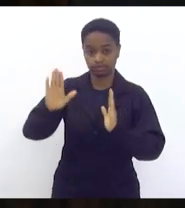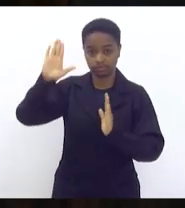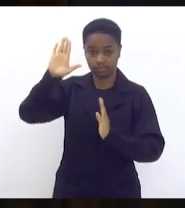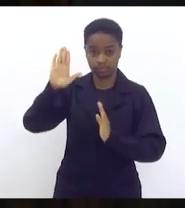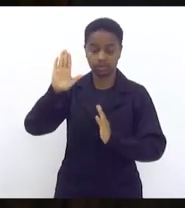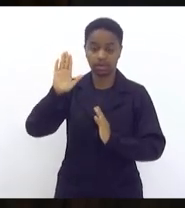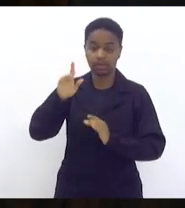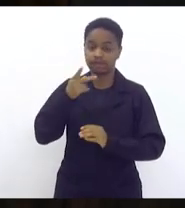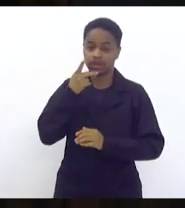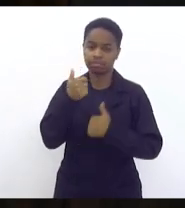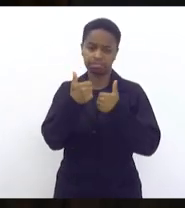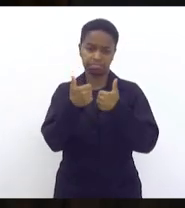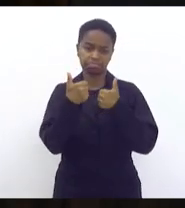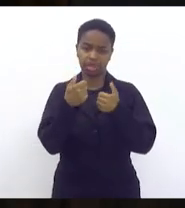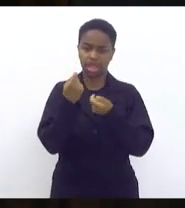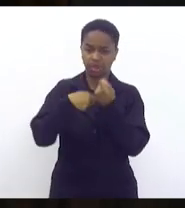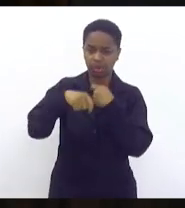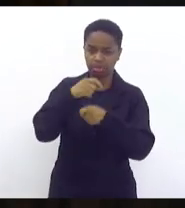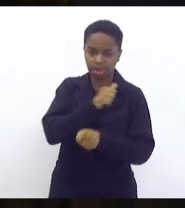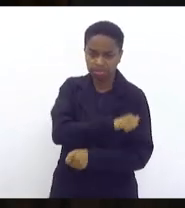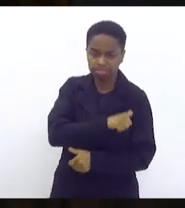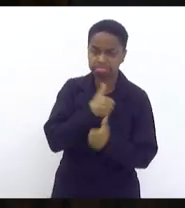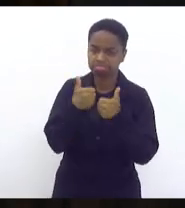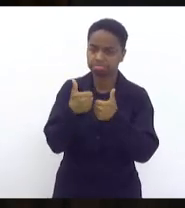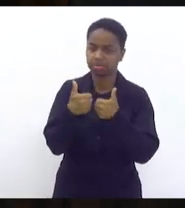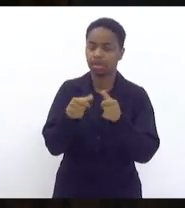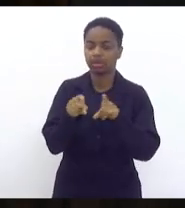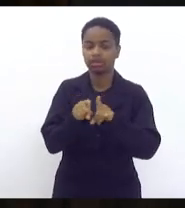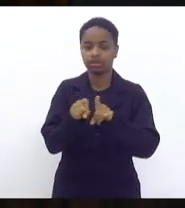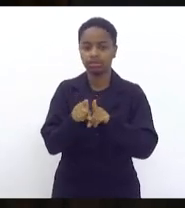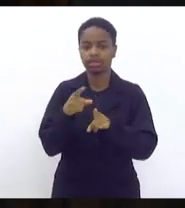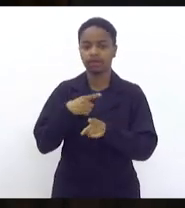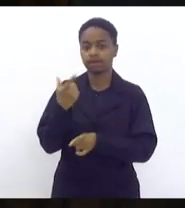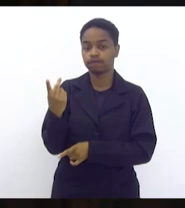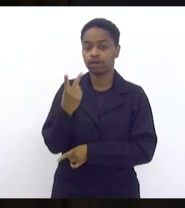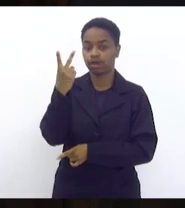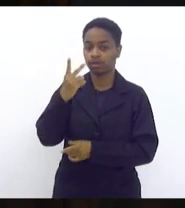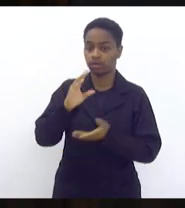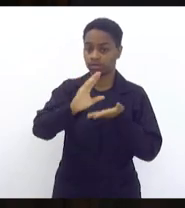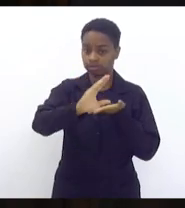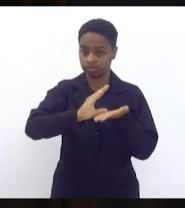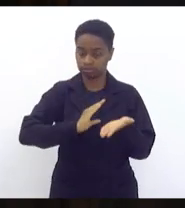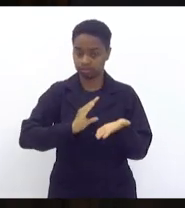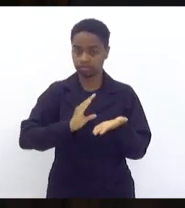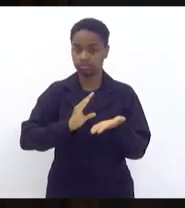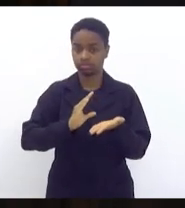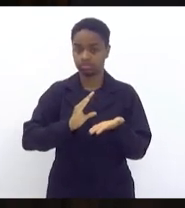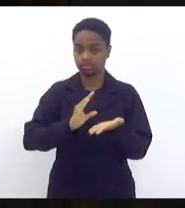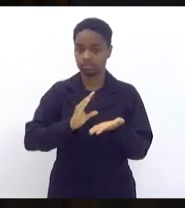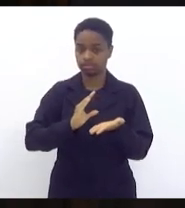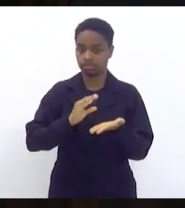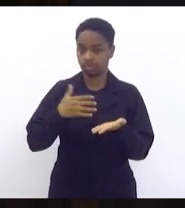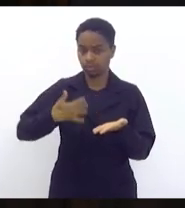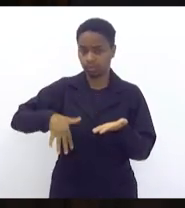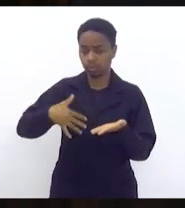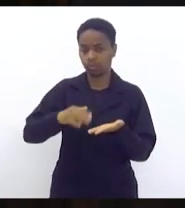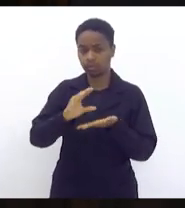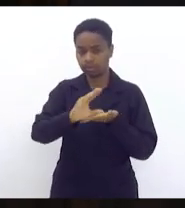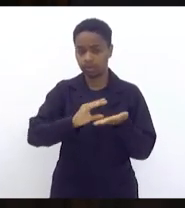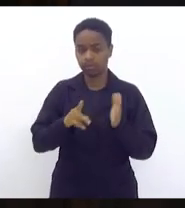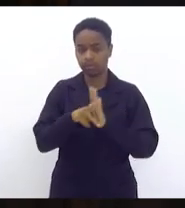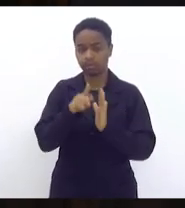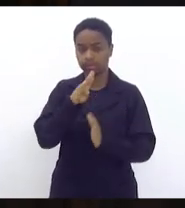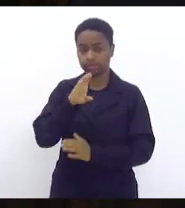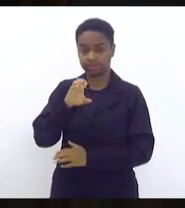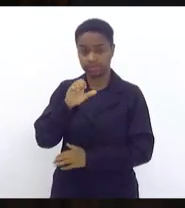Janeiro caminhava muito bem economicamente, recebeu aí esse valor muito vultuoso da